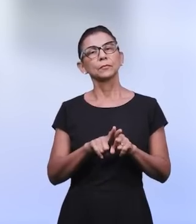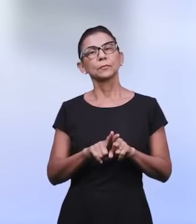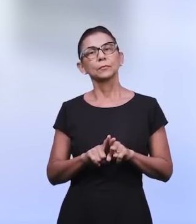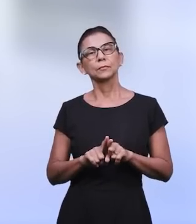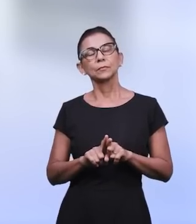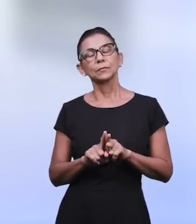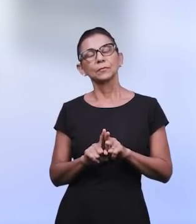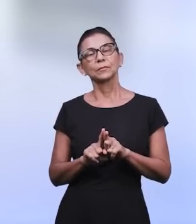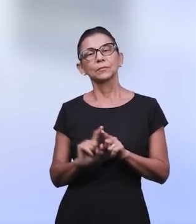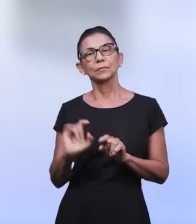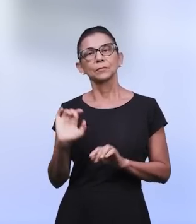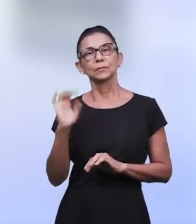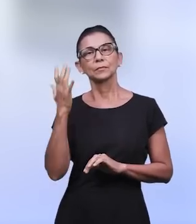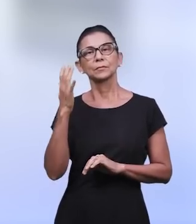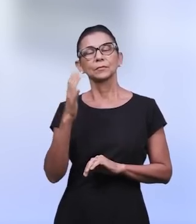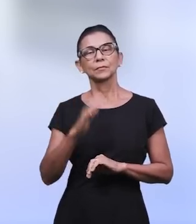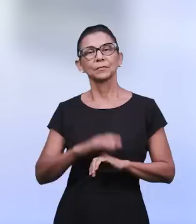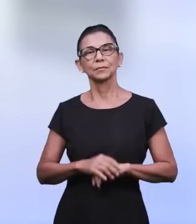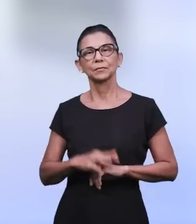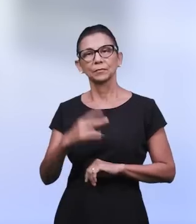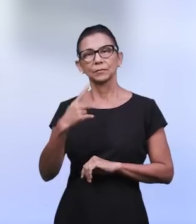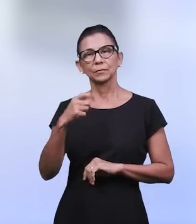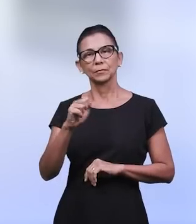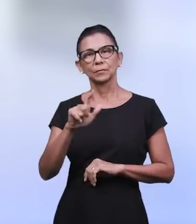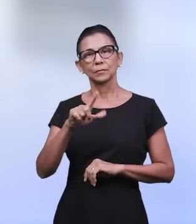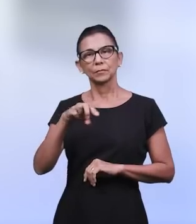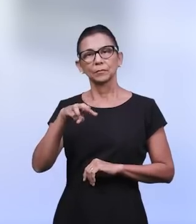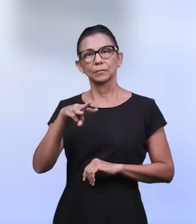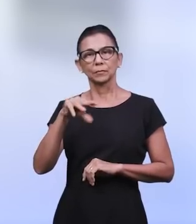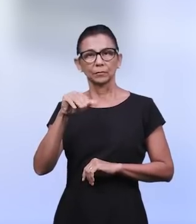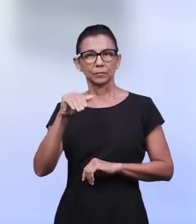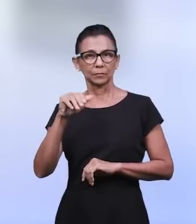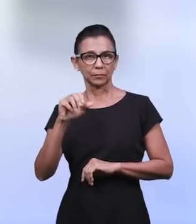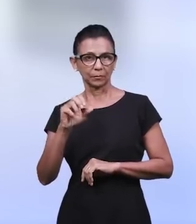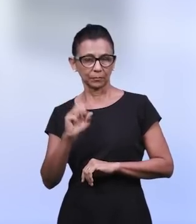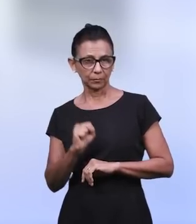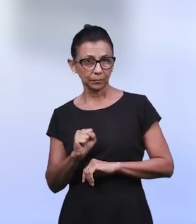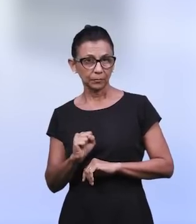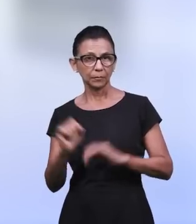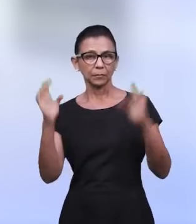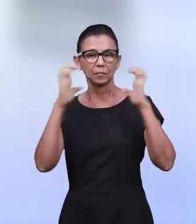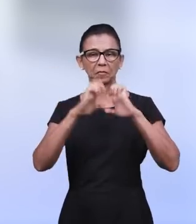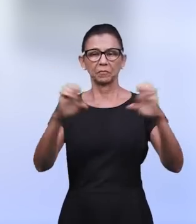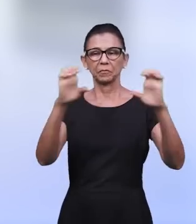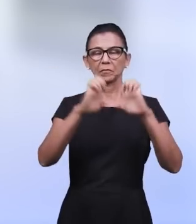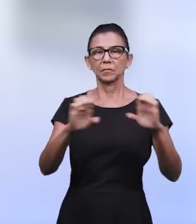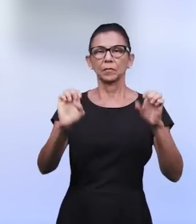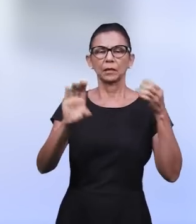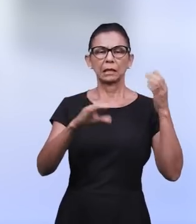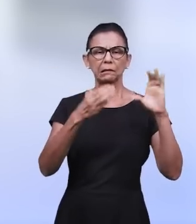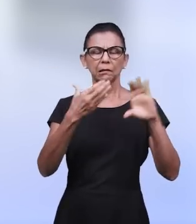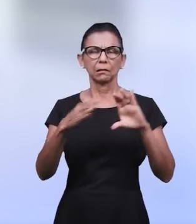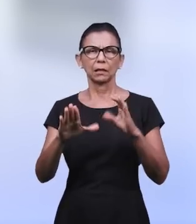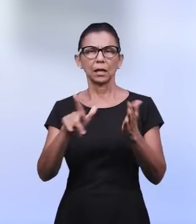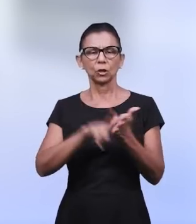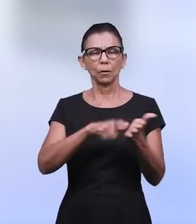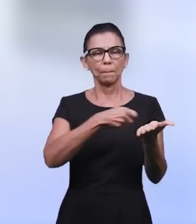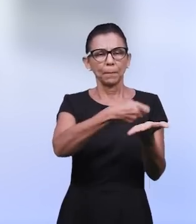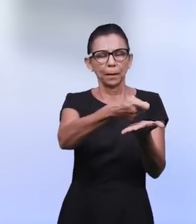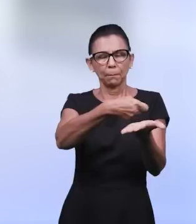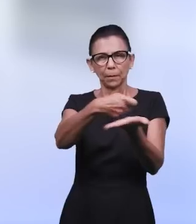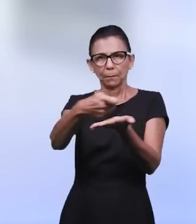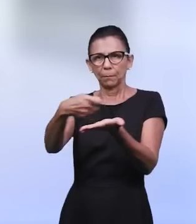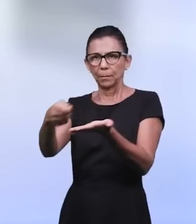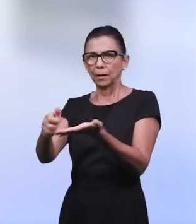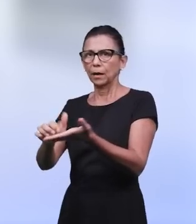cidade de Palmas, foi feita ali uma cantata evangelística, onde foi entregue mais de 220 convites. Os